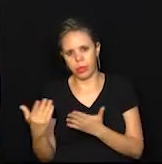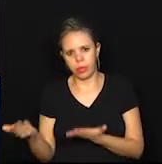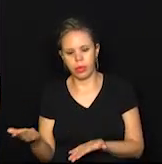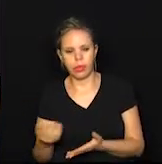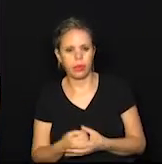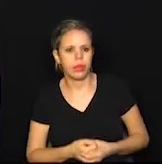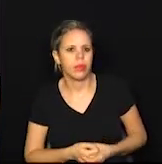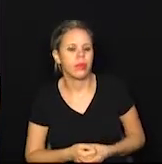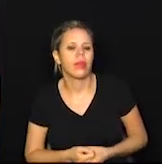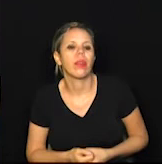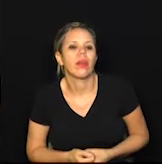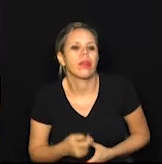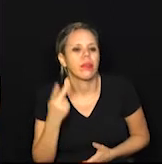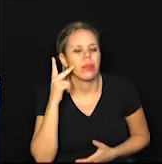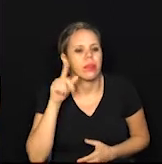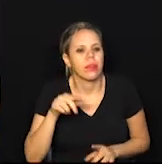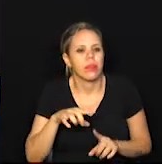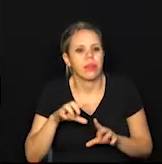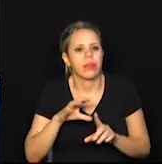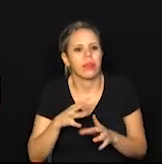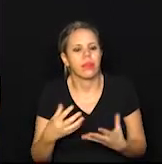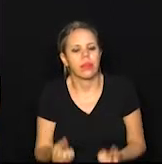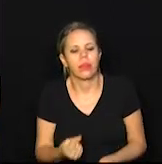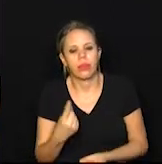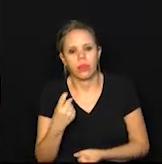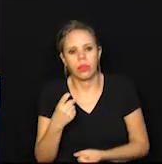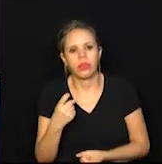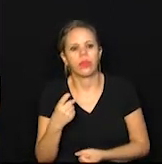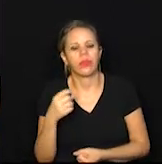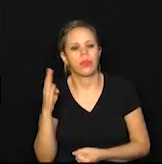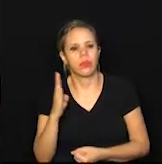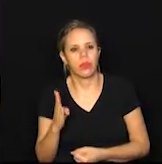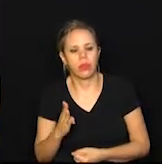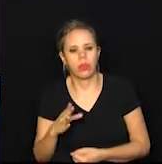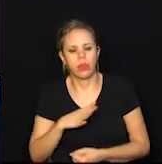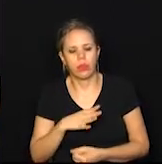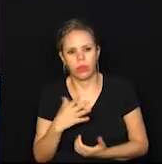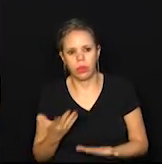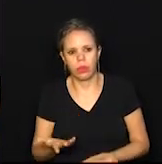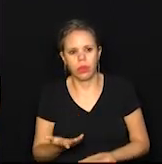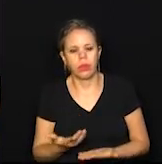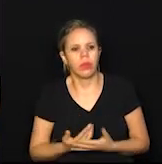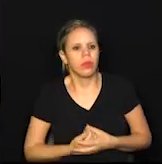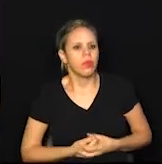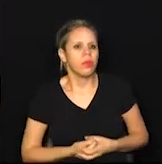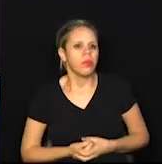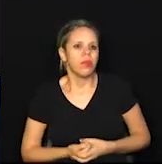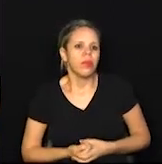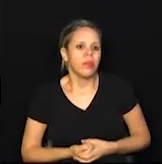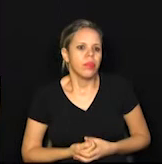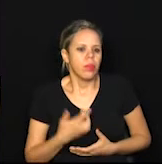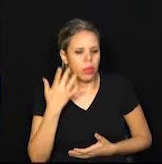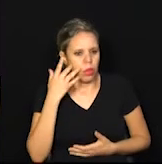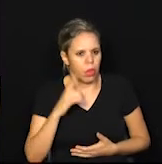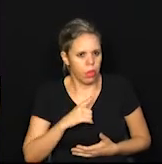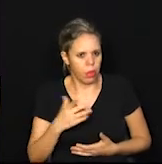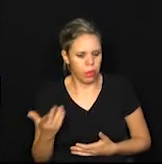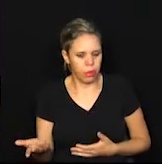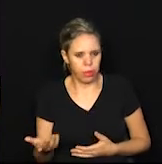Fonte São Paulo sediava também a única confederação brasileira na nossa cidade, que era a badminton. Então, eu acho que tem